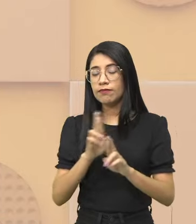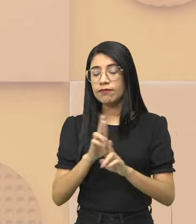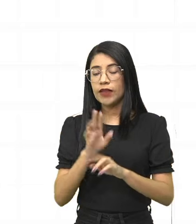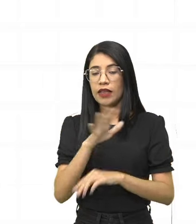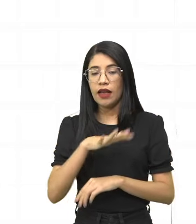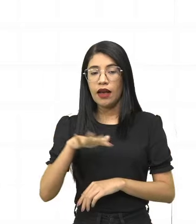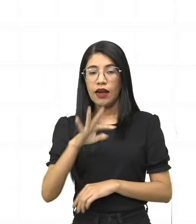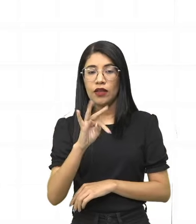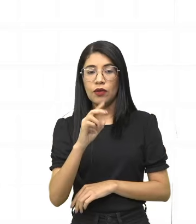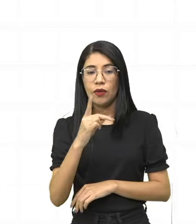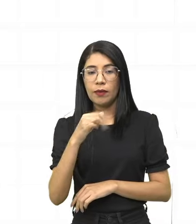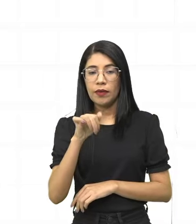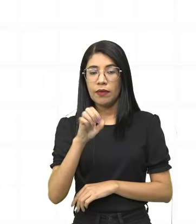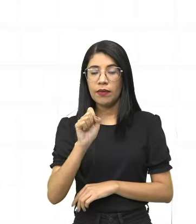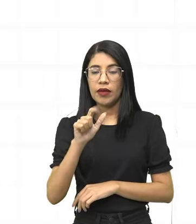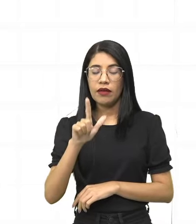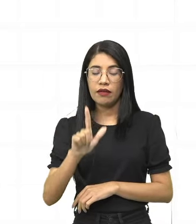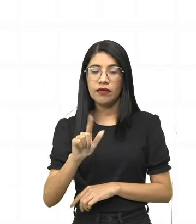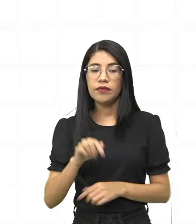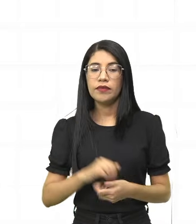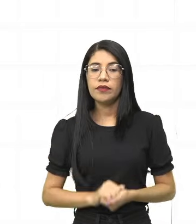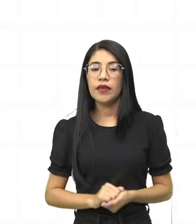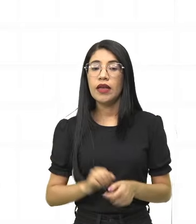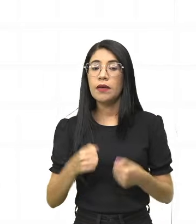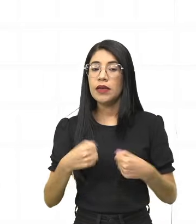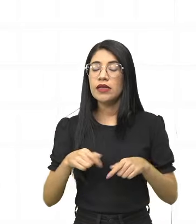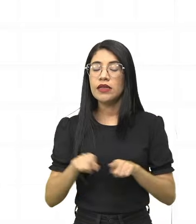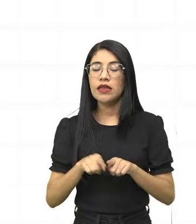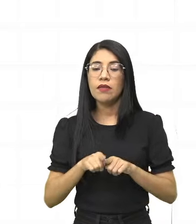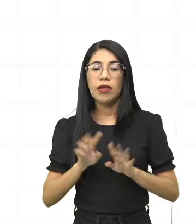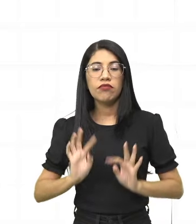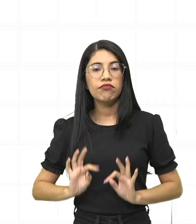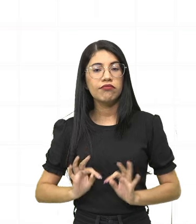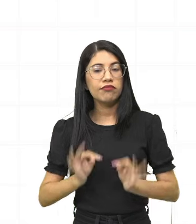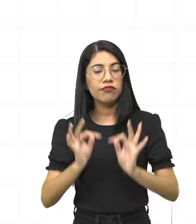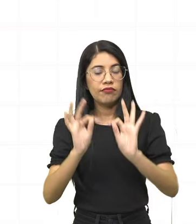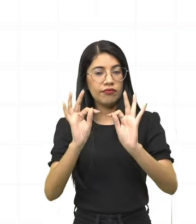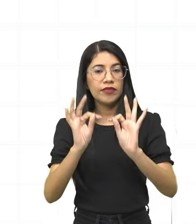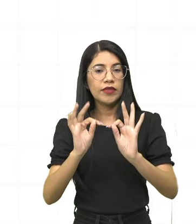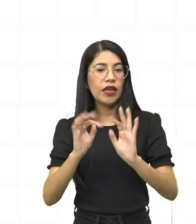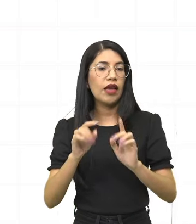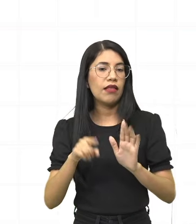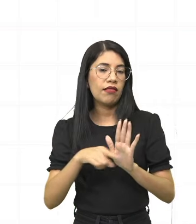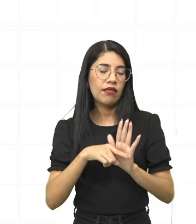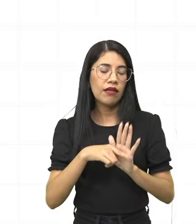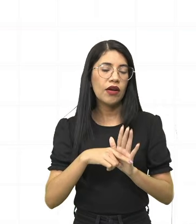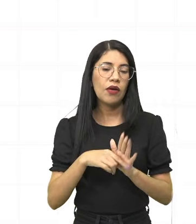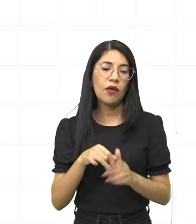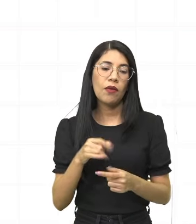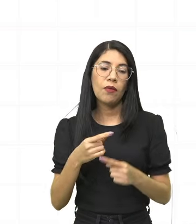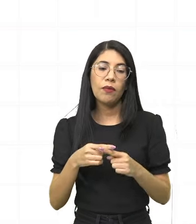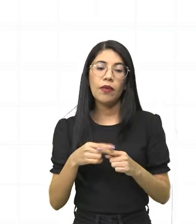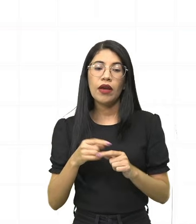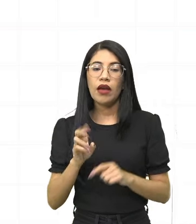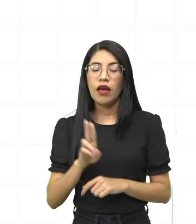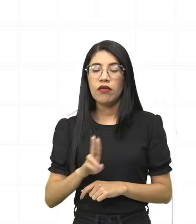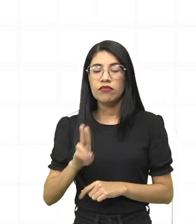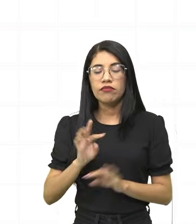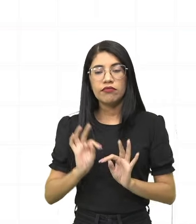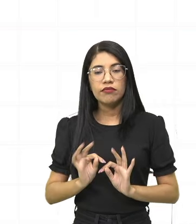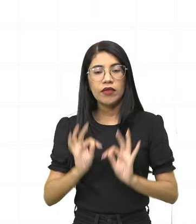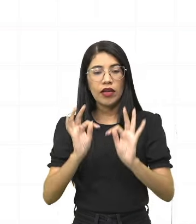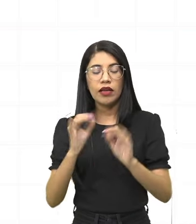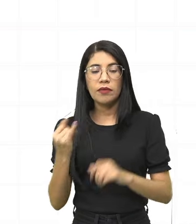tropical. Temos a dependência da tecnologia, a gente tem aí como desvantagem, né? Das tecnologias que vão ser utilizadas.